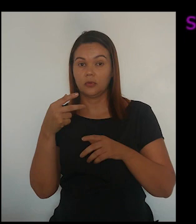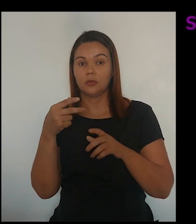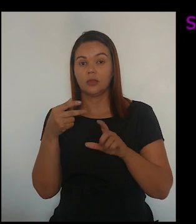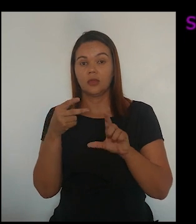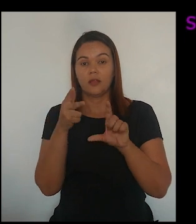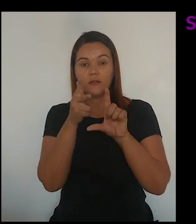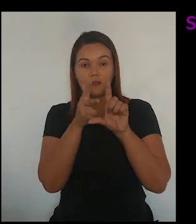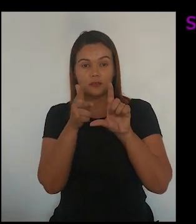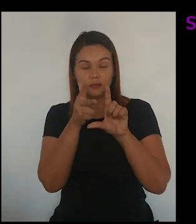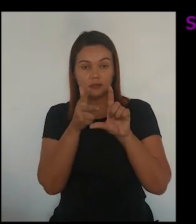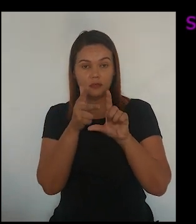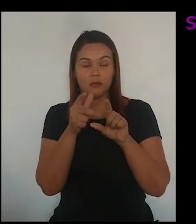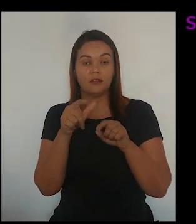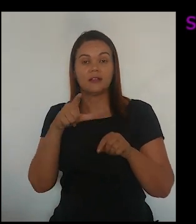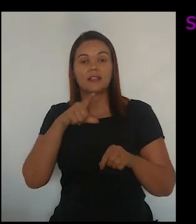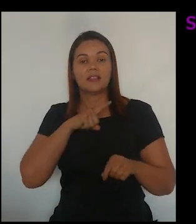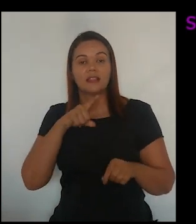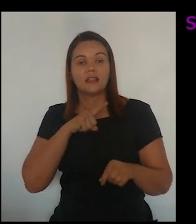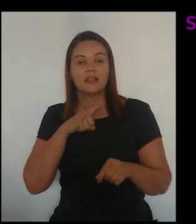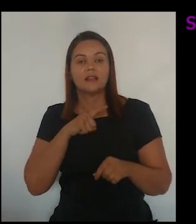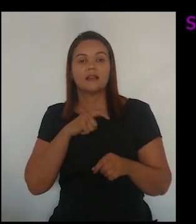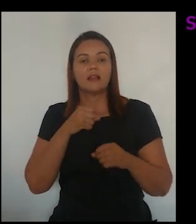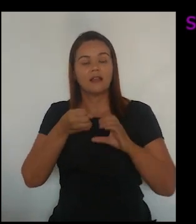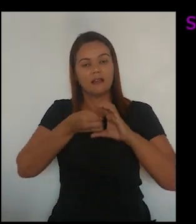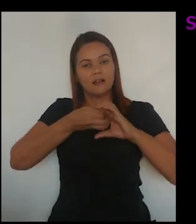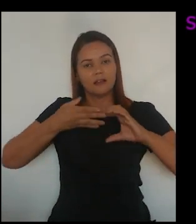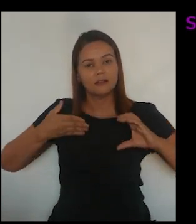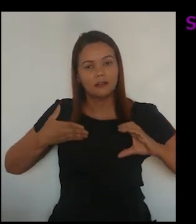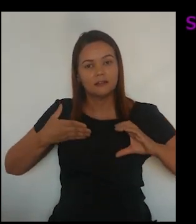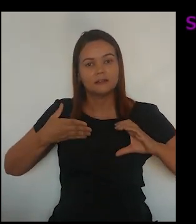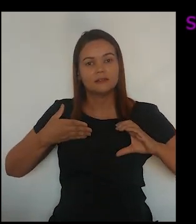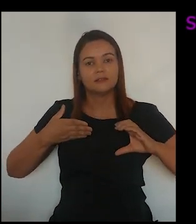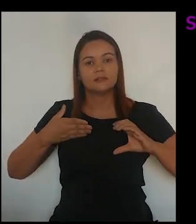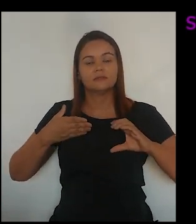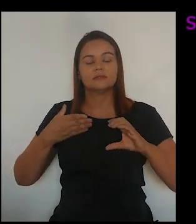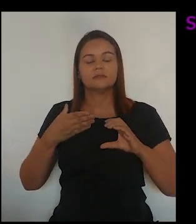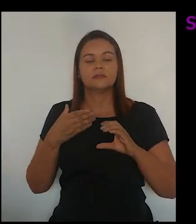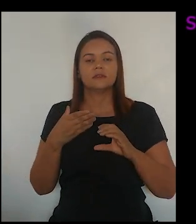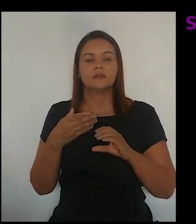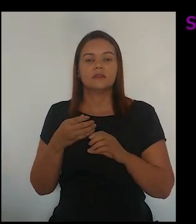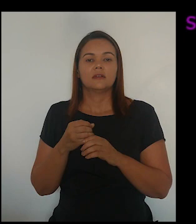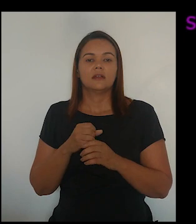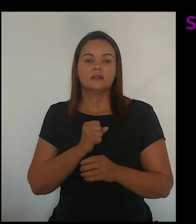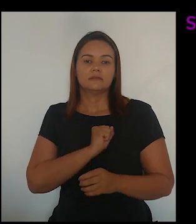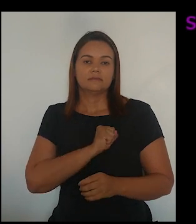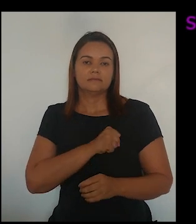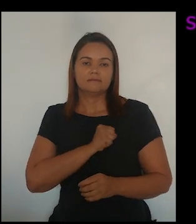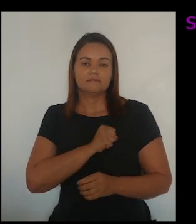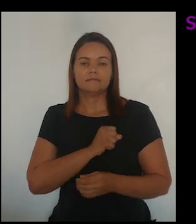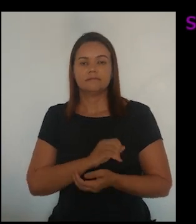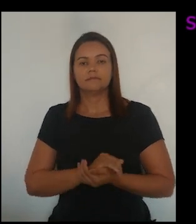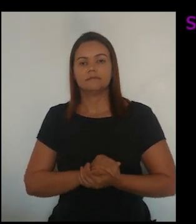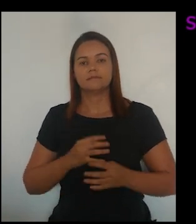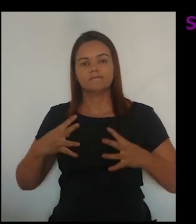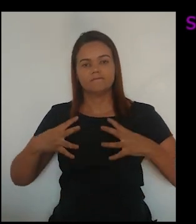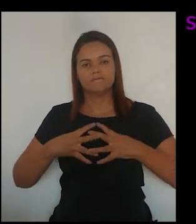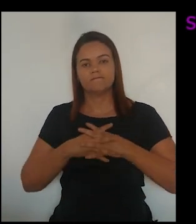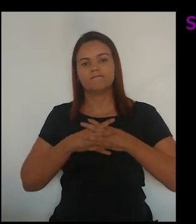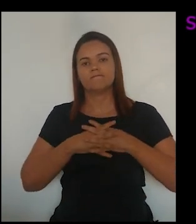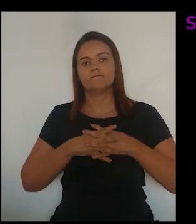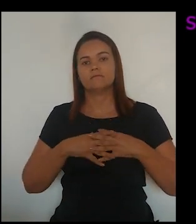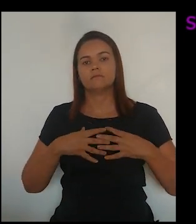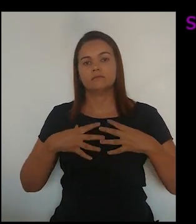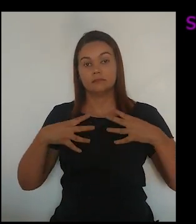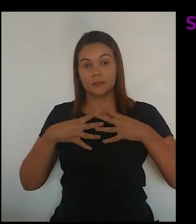Na próxima videoaula, discutiremos as características do tecido muscular estriado cardíaco.